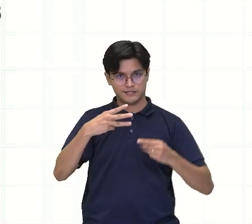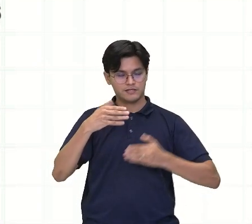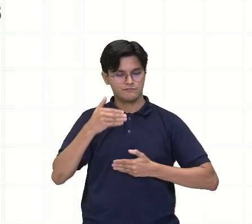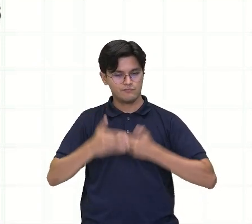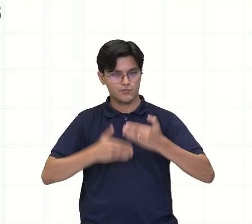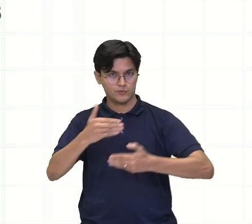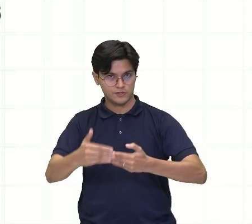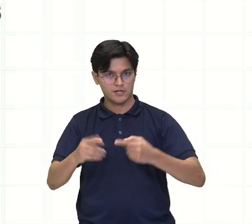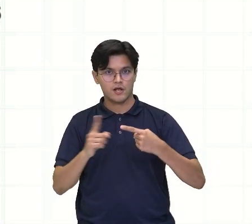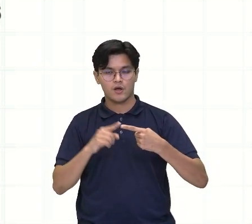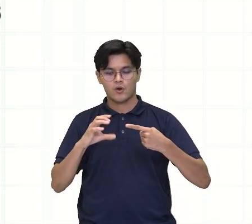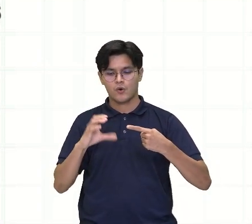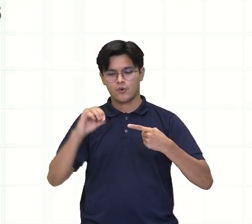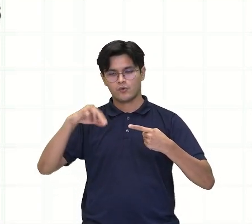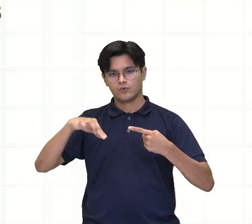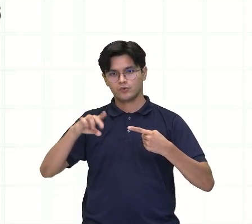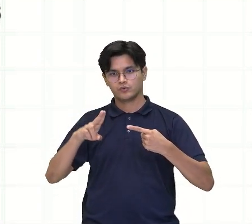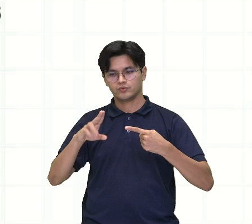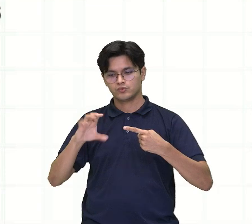condução térmica,